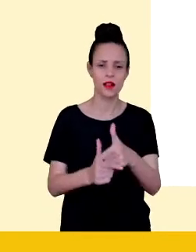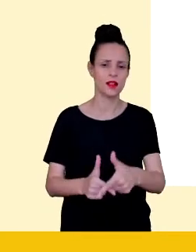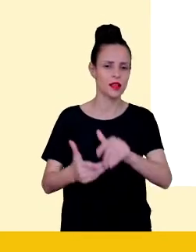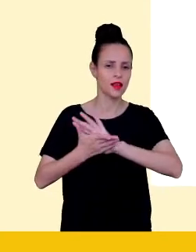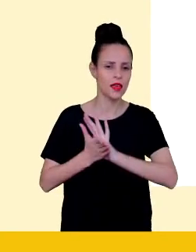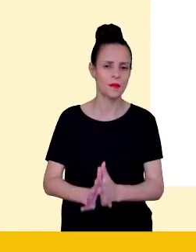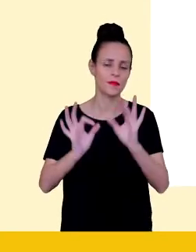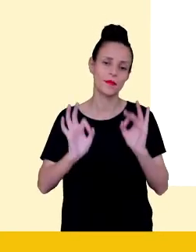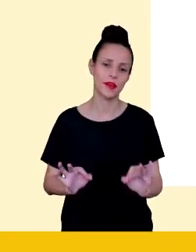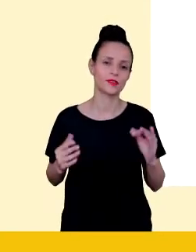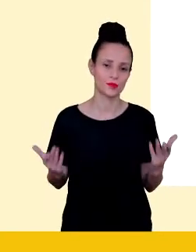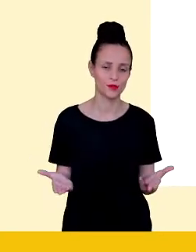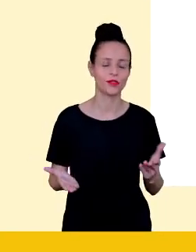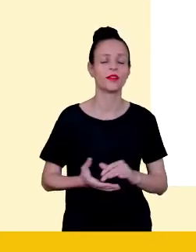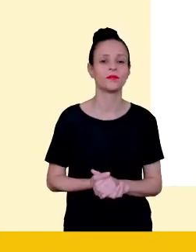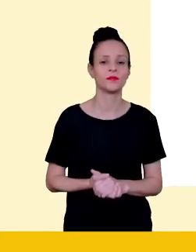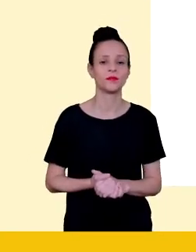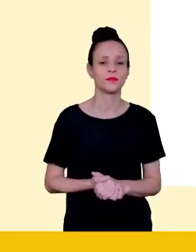reprimir mesmo, né? Então, tipo assim,